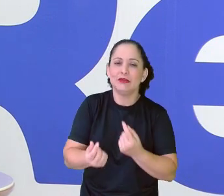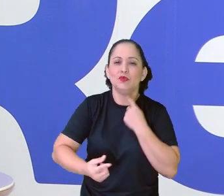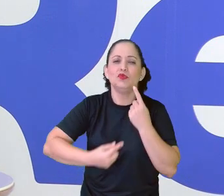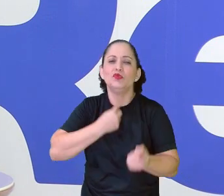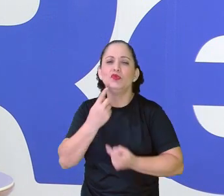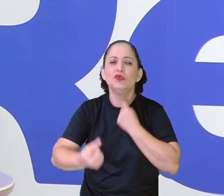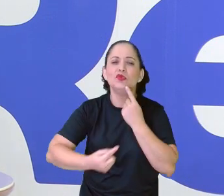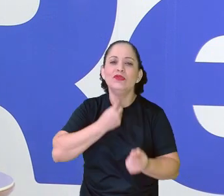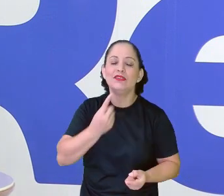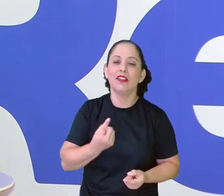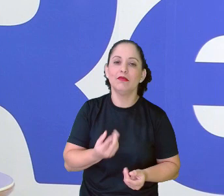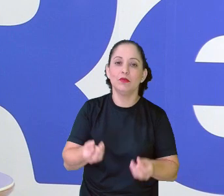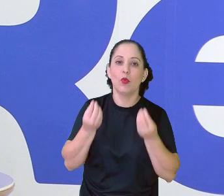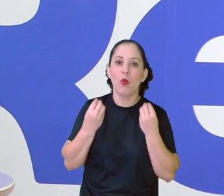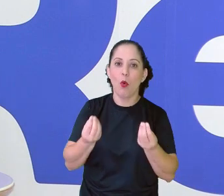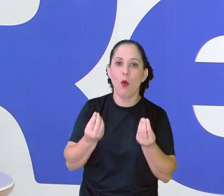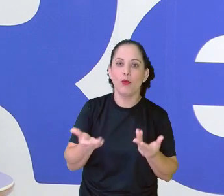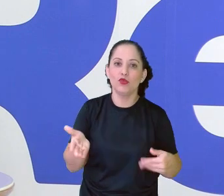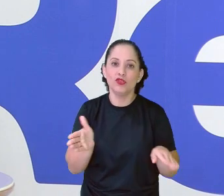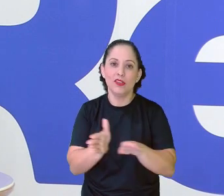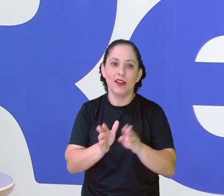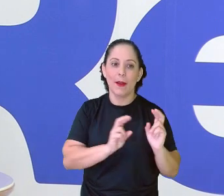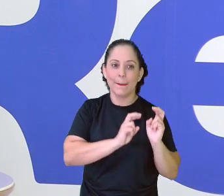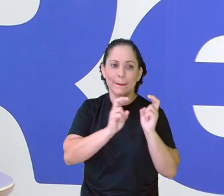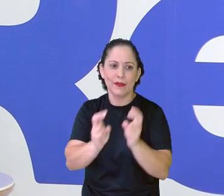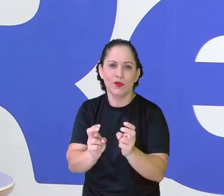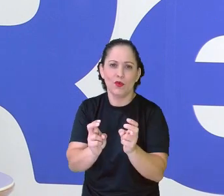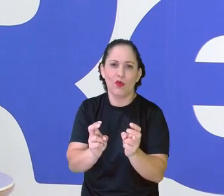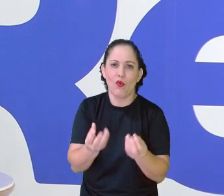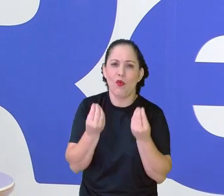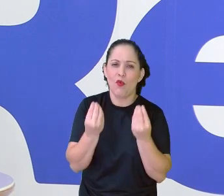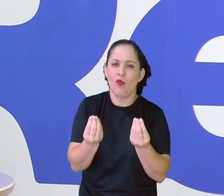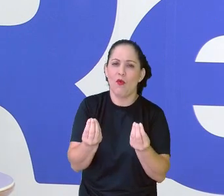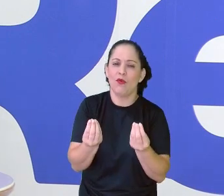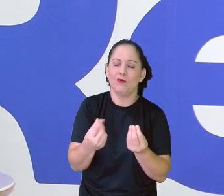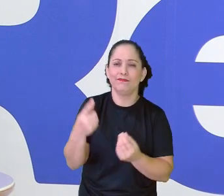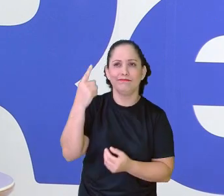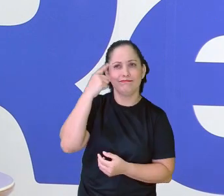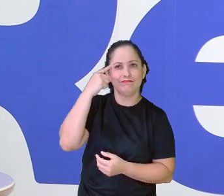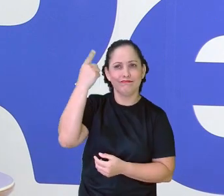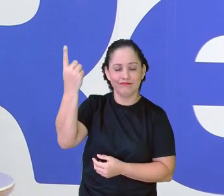como faria para chegar o metrô? Então a gente tem que pensar bastante, realmente